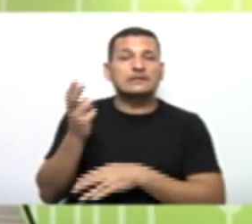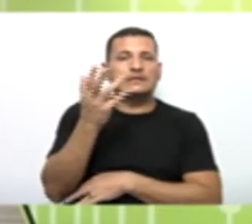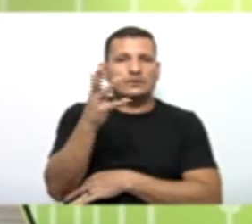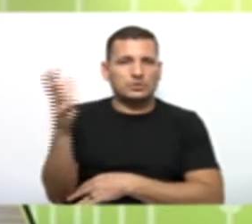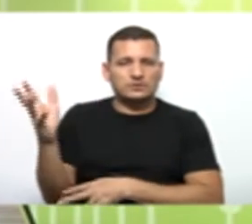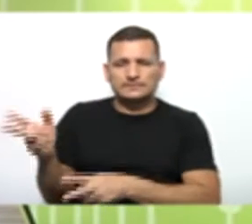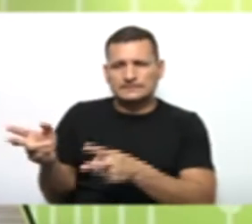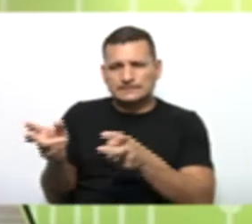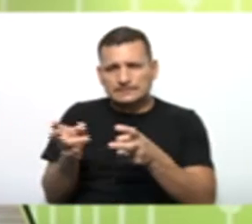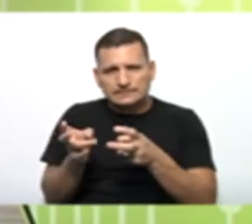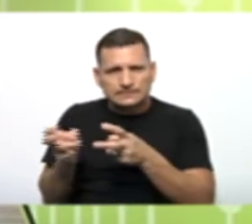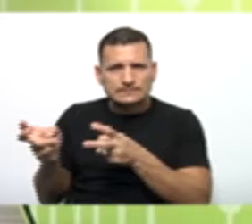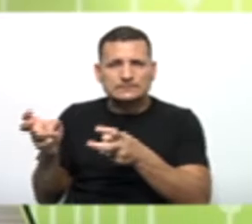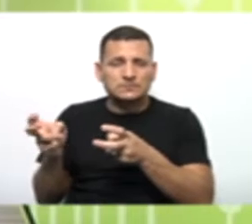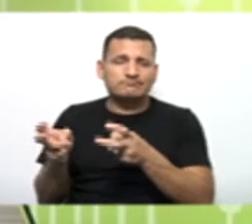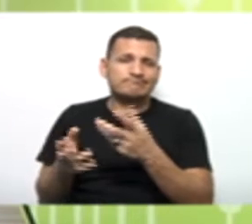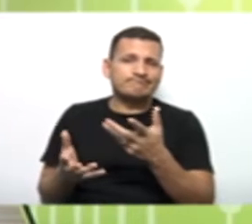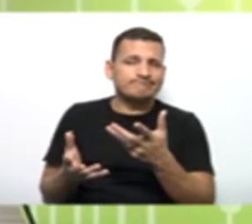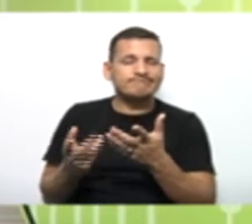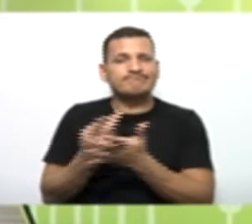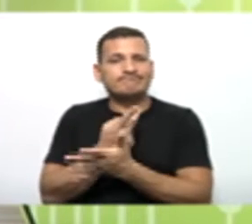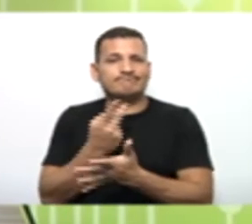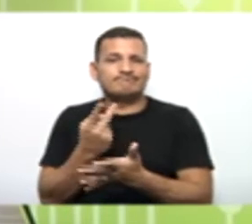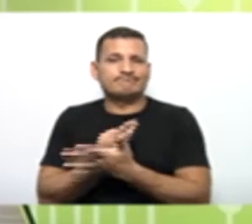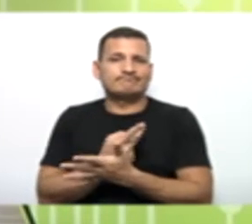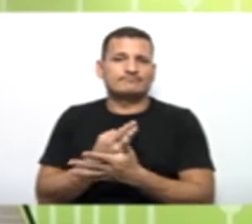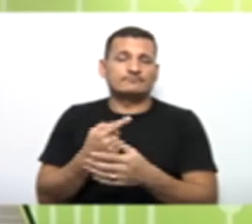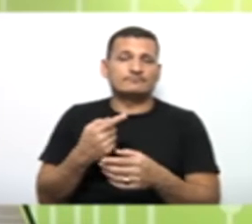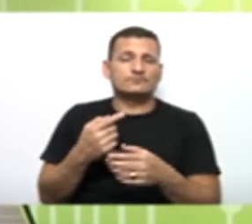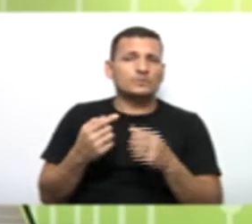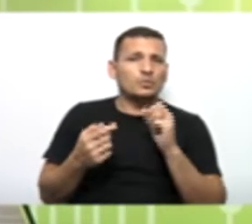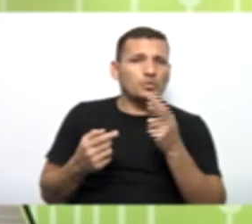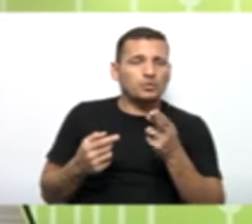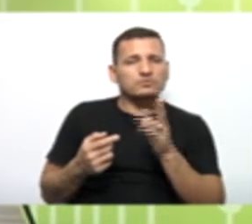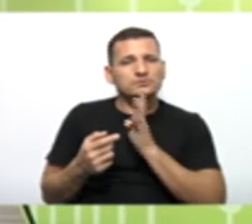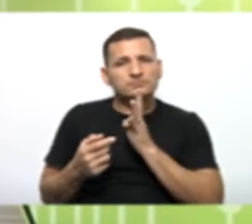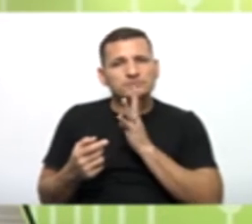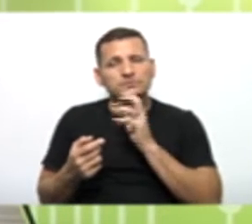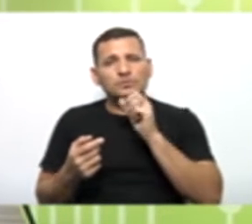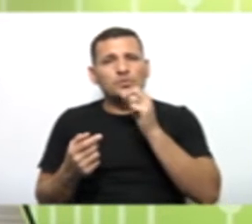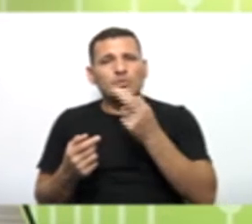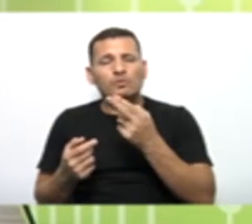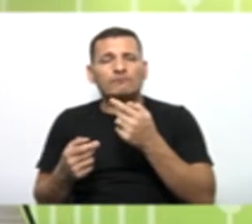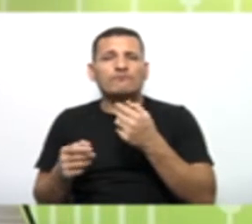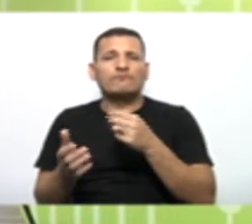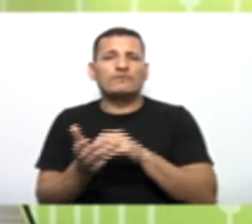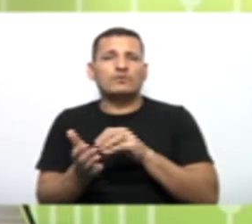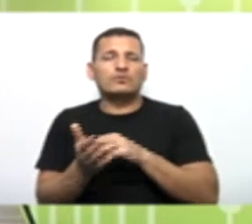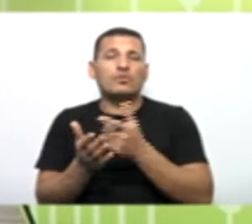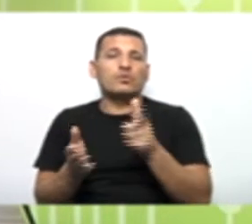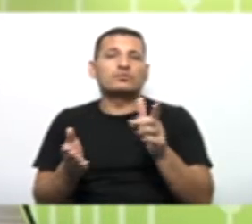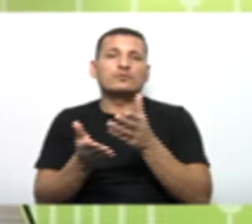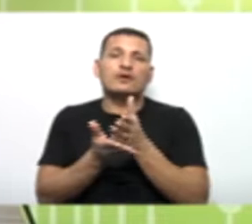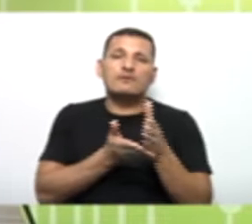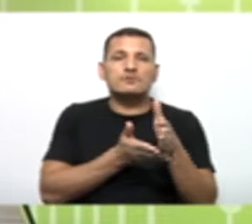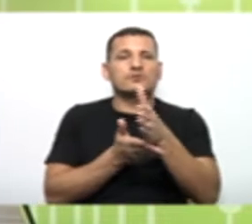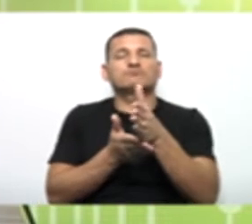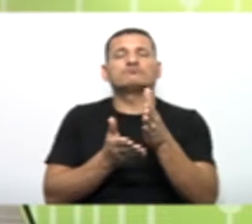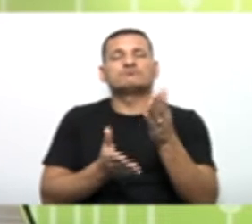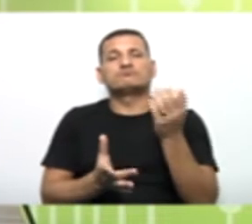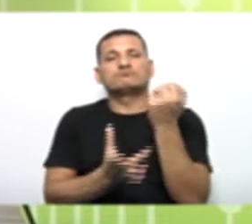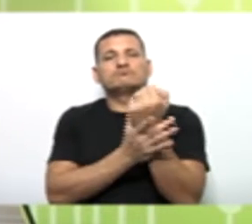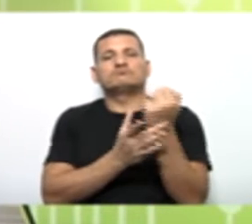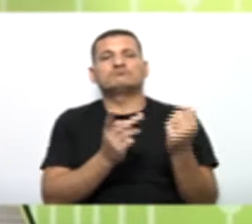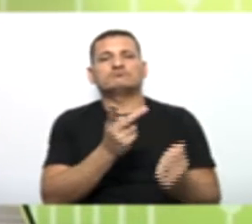inadequada, seja por falta de conhecimento, seja por falta de um outro meio para garantir a sua subsistência. Isso faz com que os